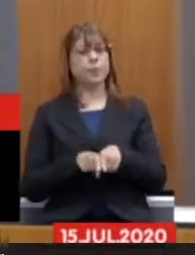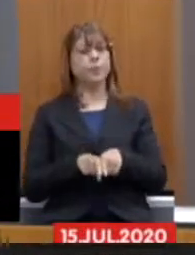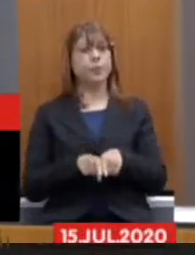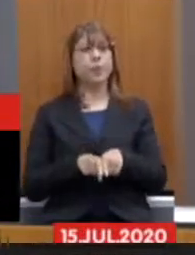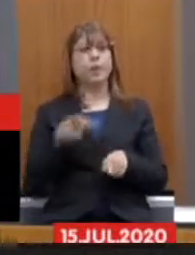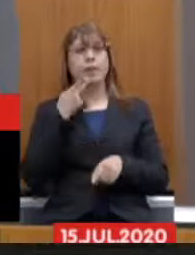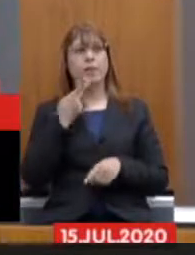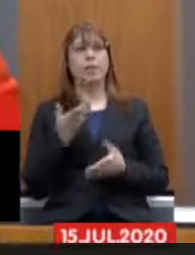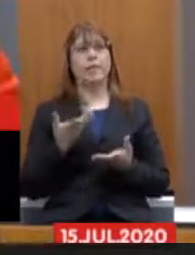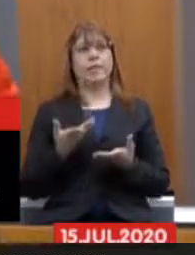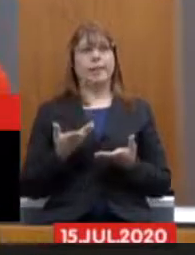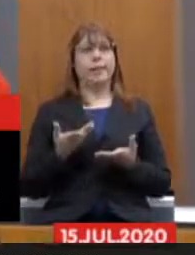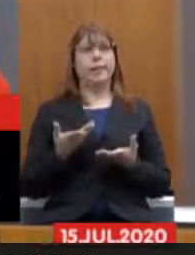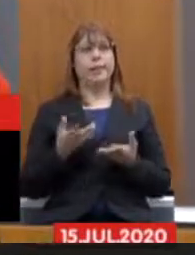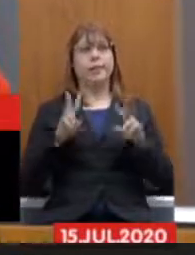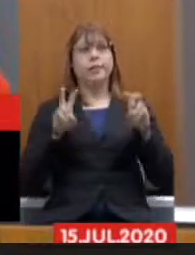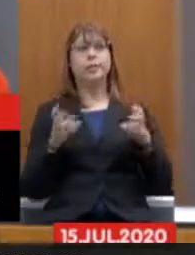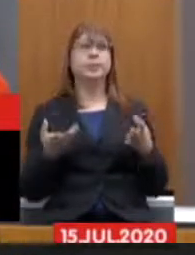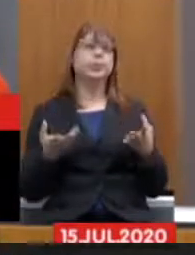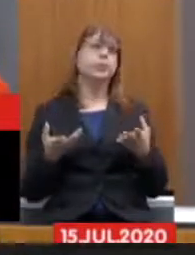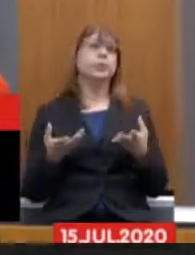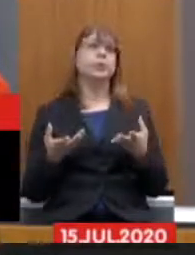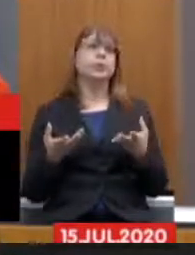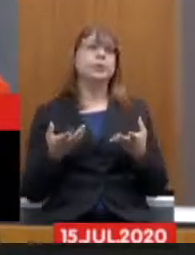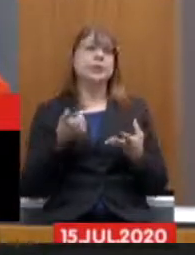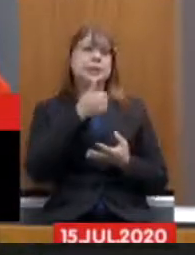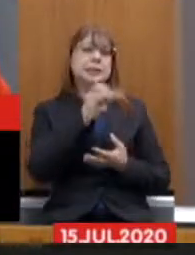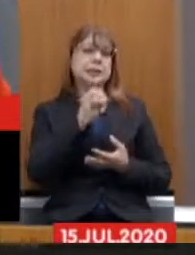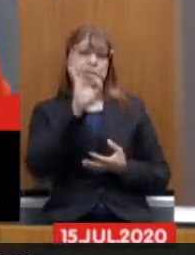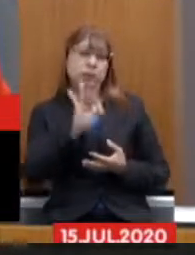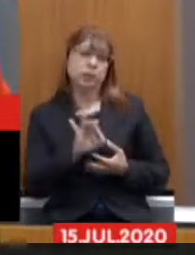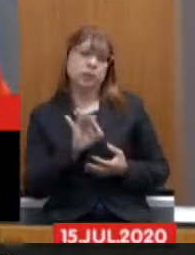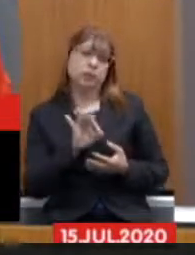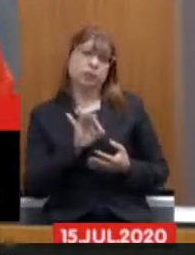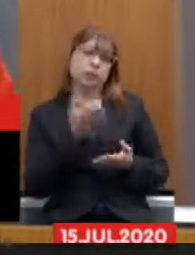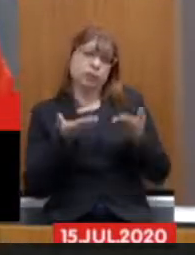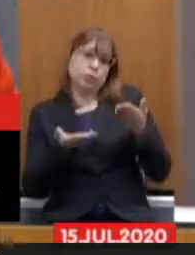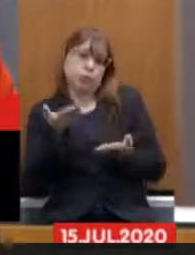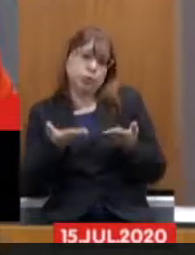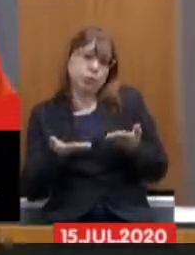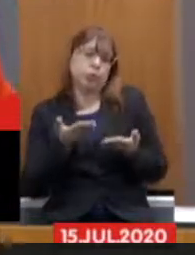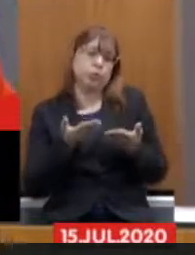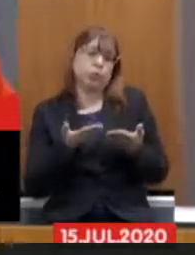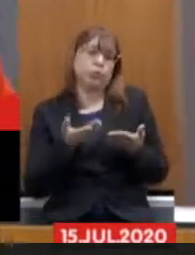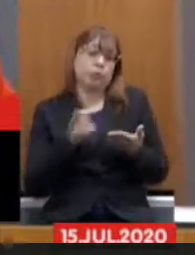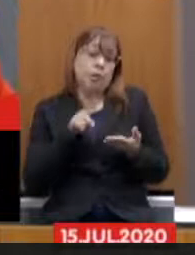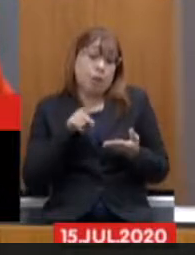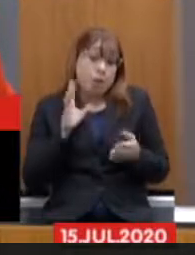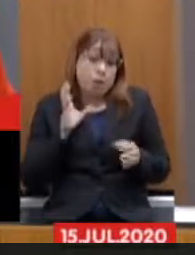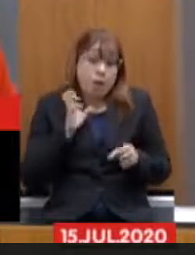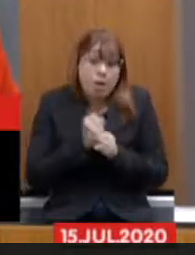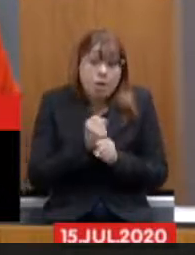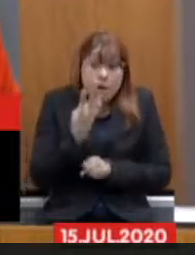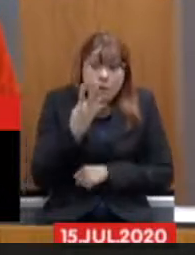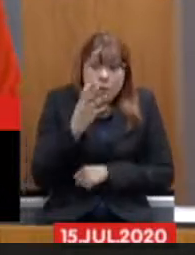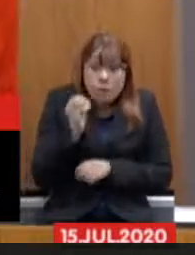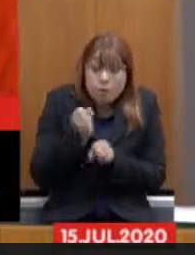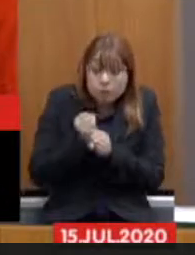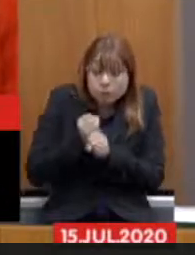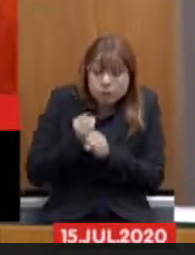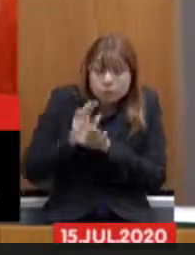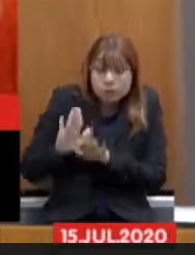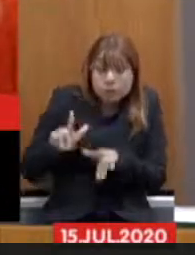estabelece a média para se ter a média de 100 porcento de todas as remunerações são 40 anos de sala de aula